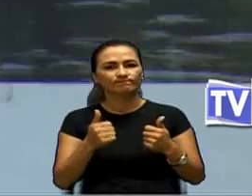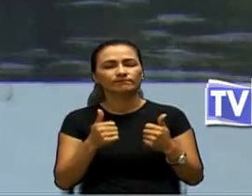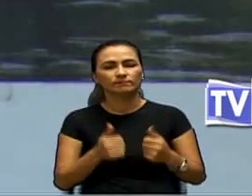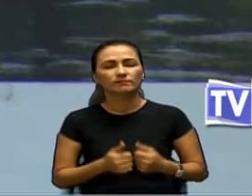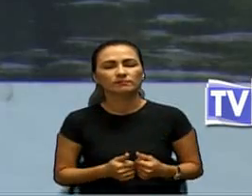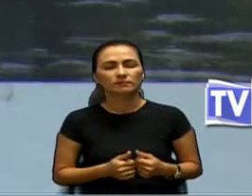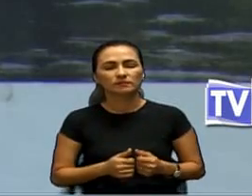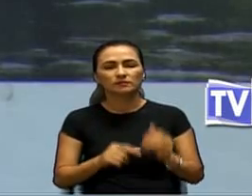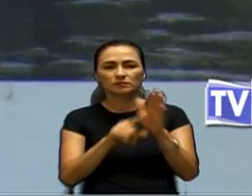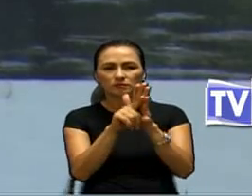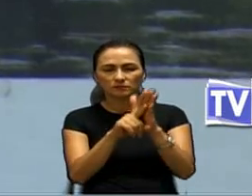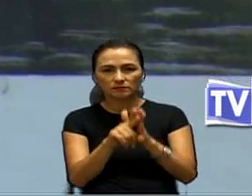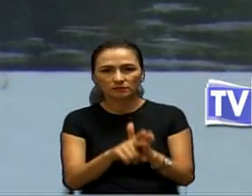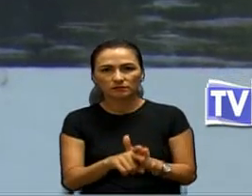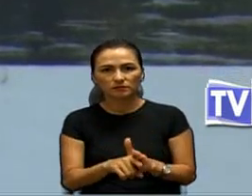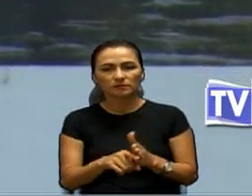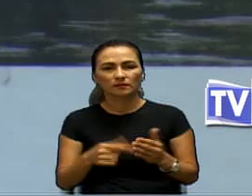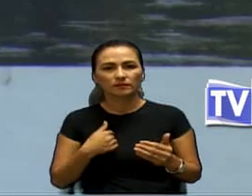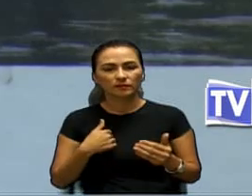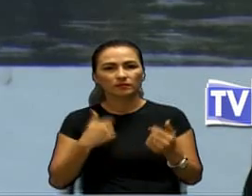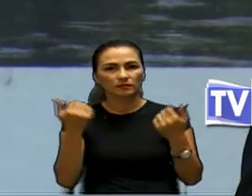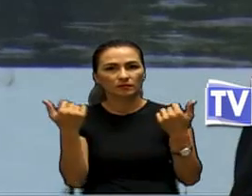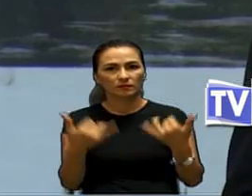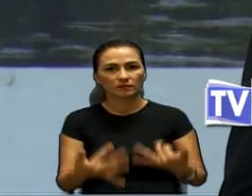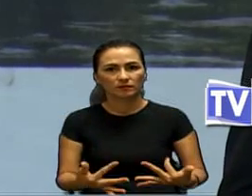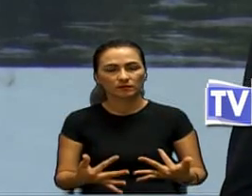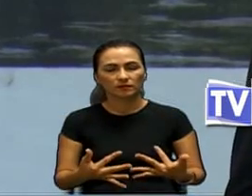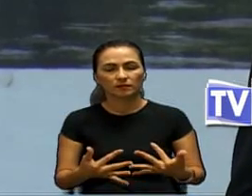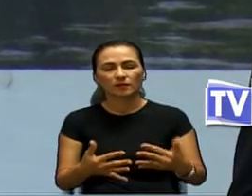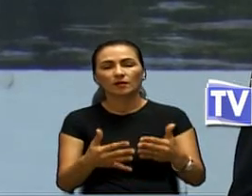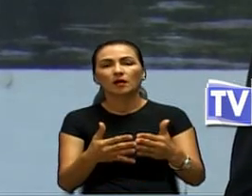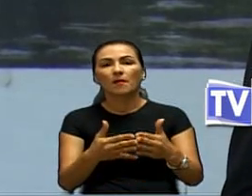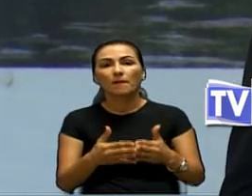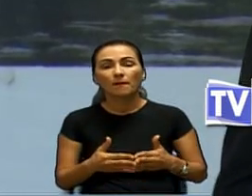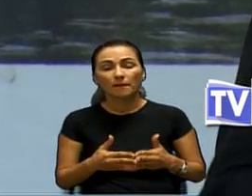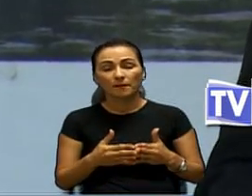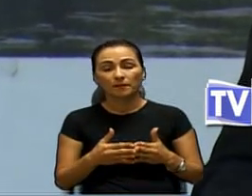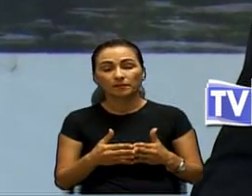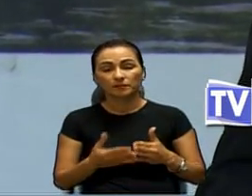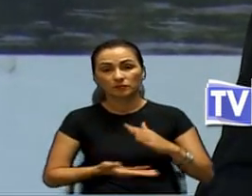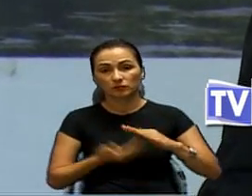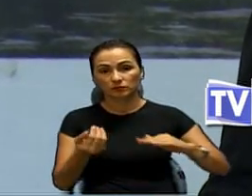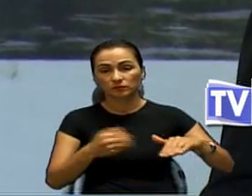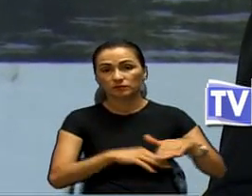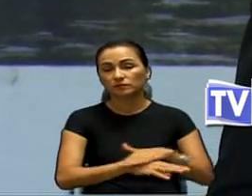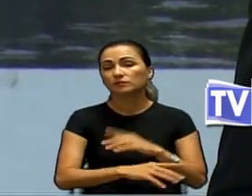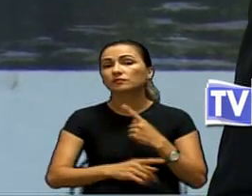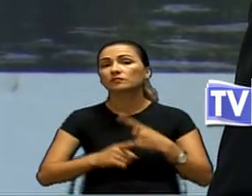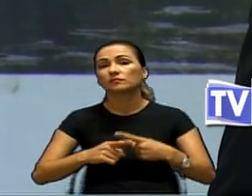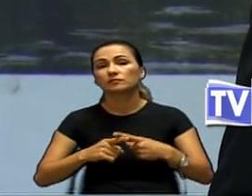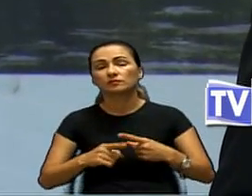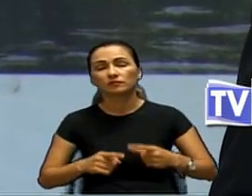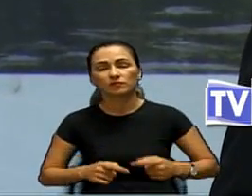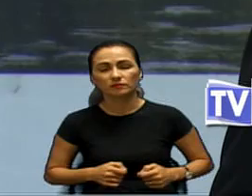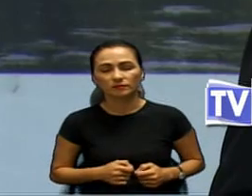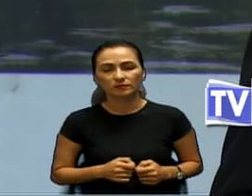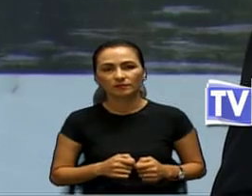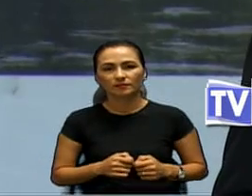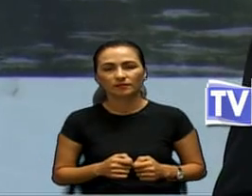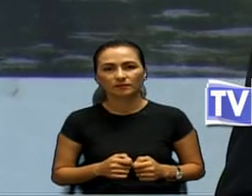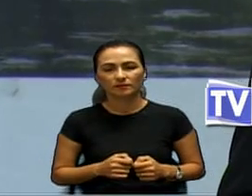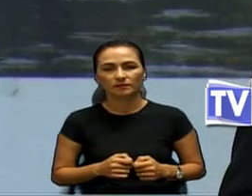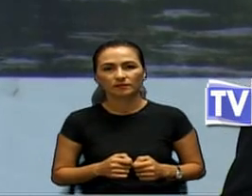Tá bom? Então, eu faço questão de saltar por que está sendo pedido arquivamento. Na taxa de lixo residencial 3